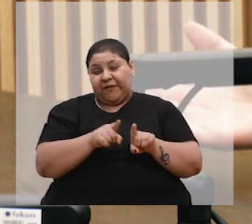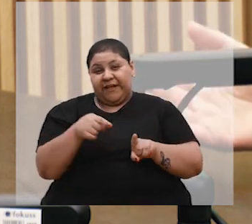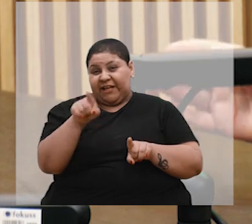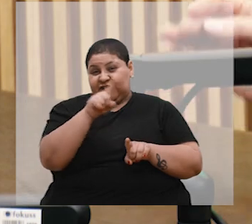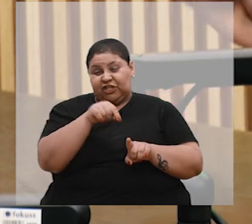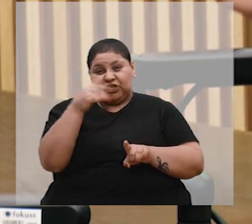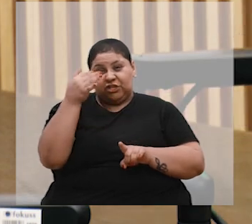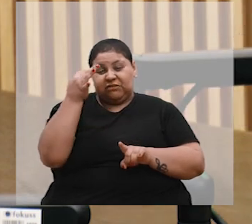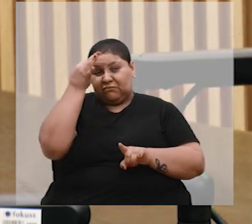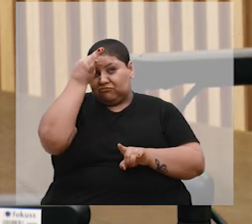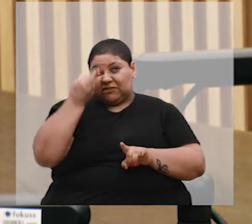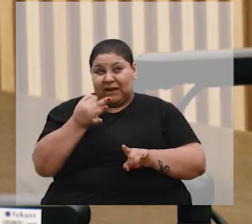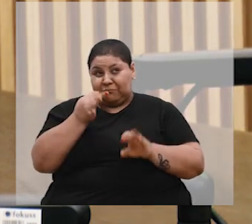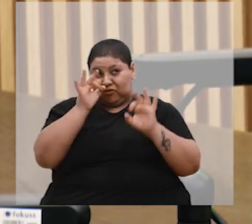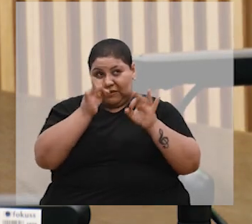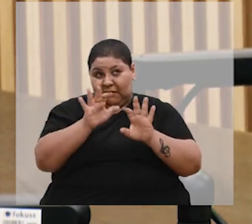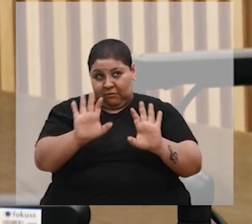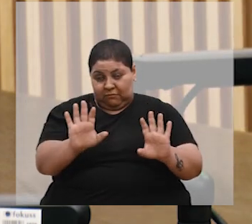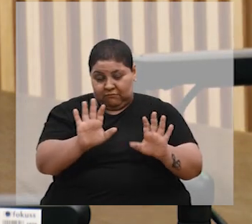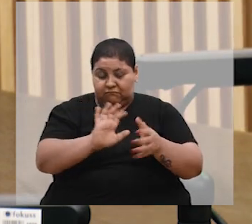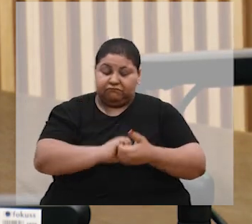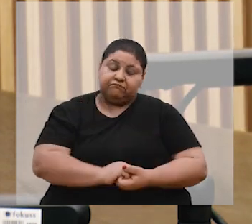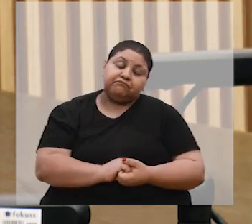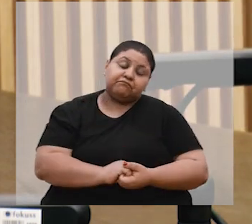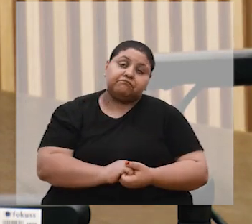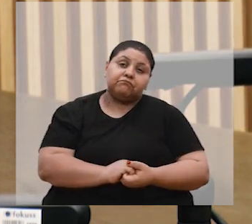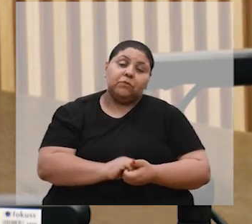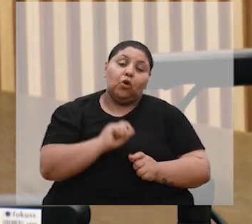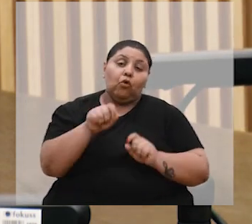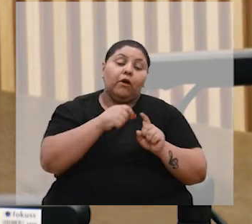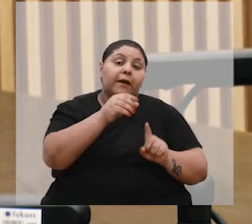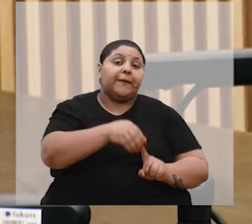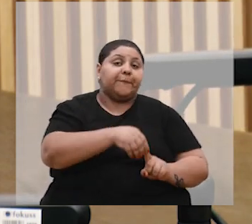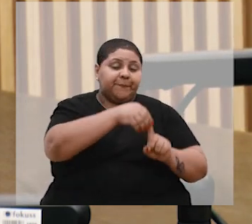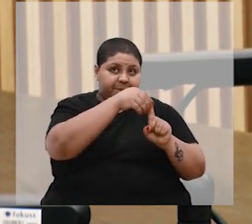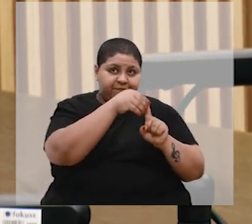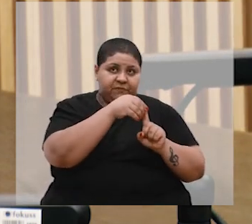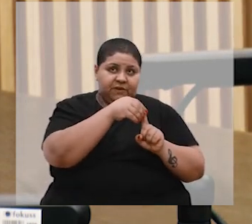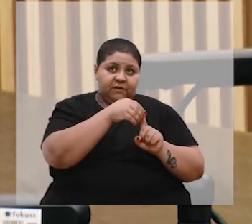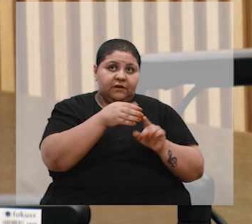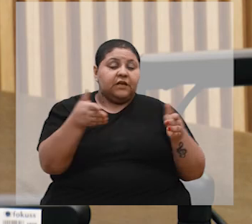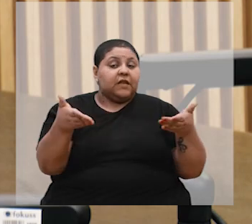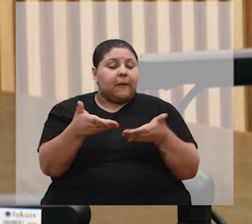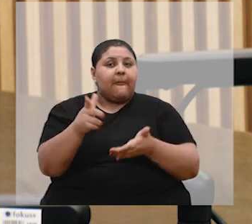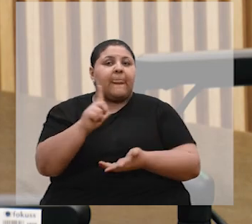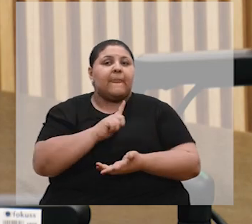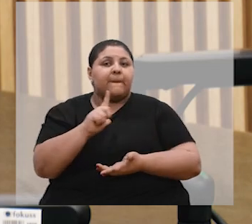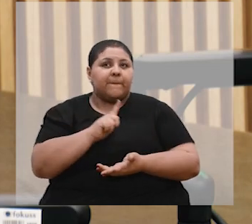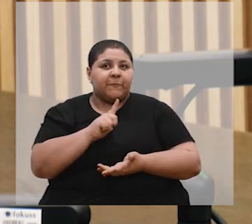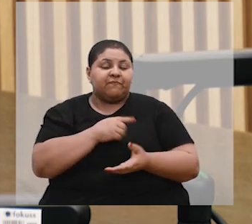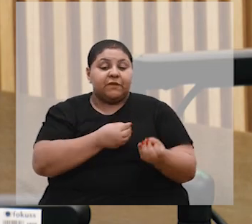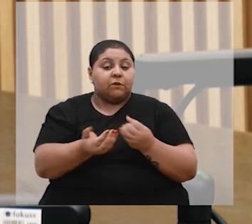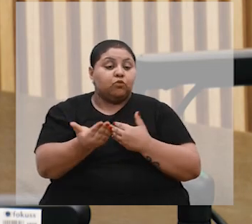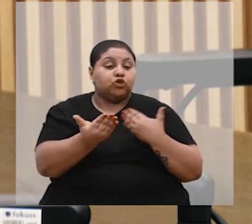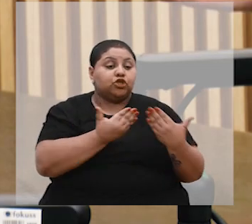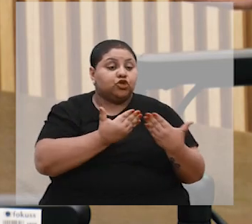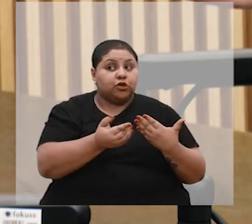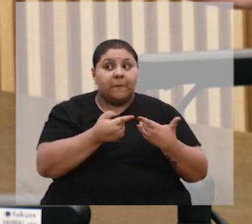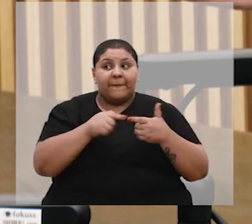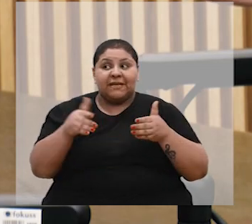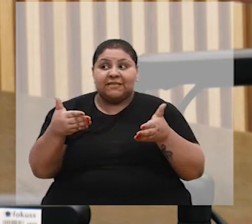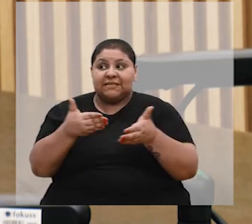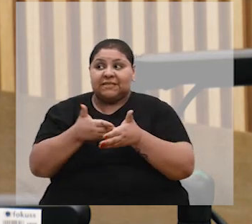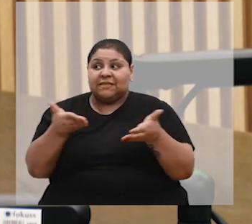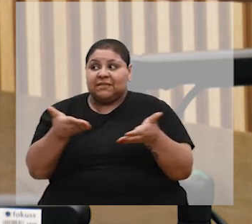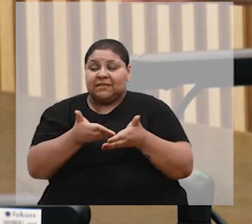tomando conhecimento. Olha só, então, em primeiro lugar, né, já existem muitas dúvidas, mas até